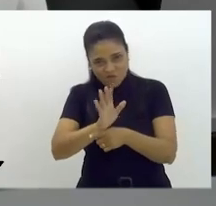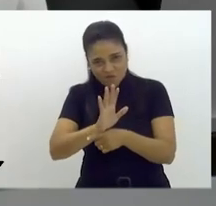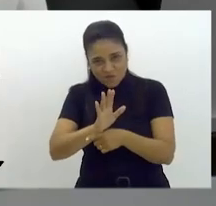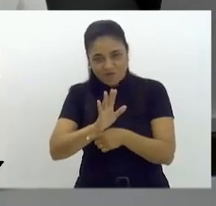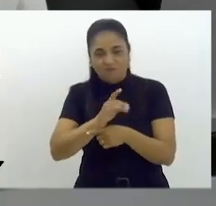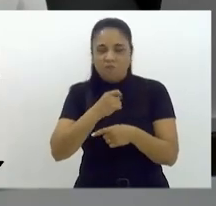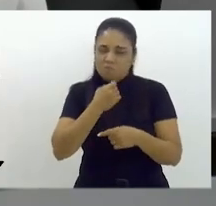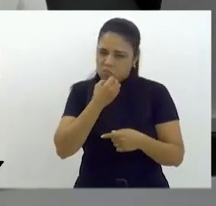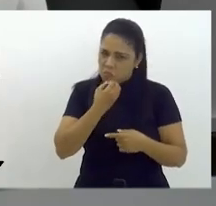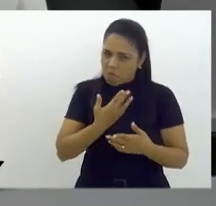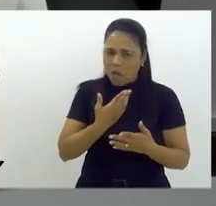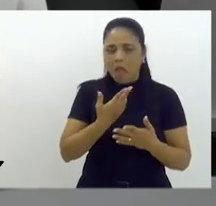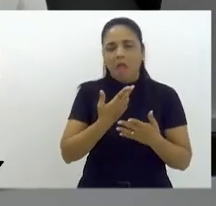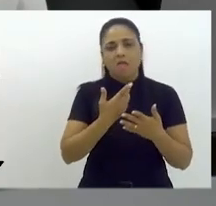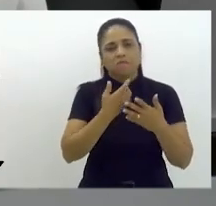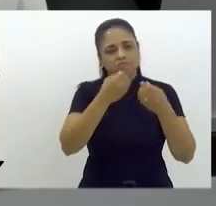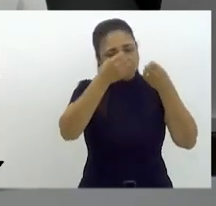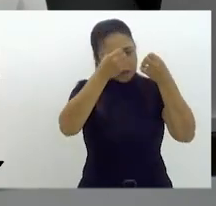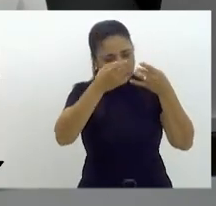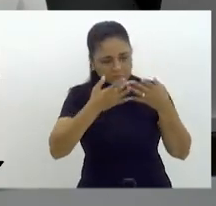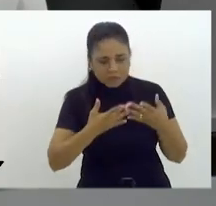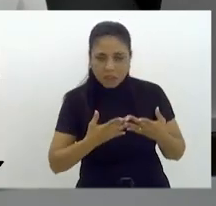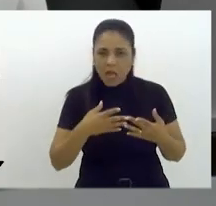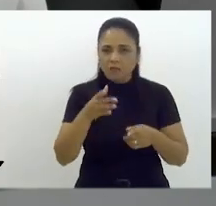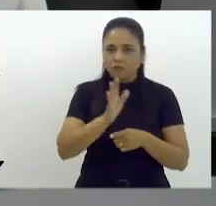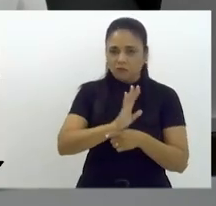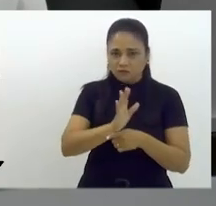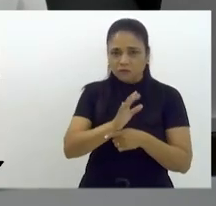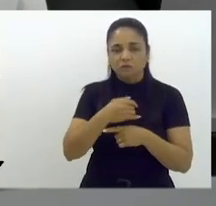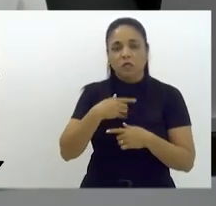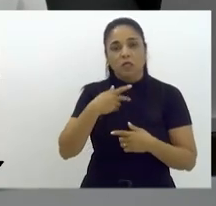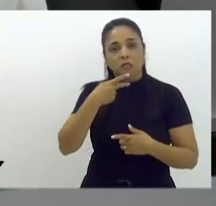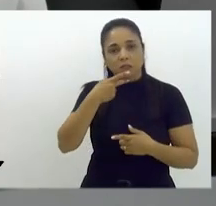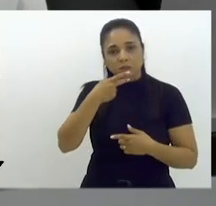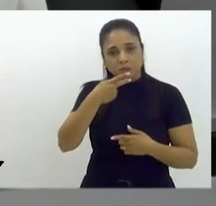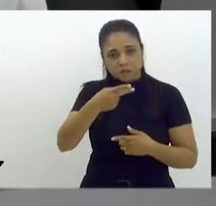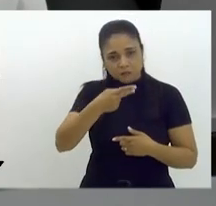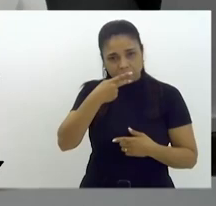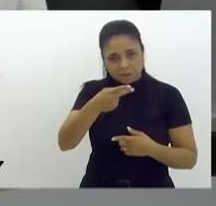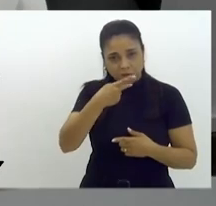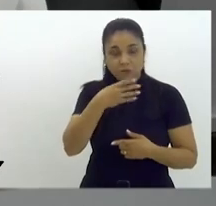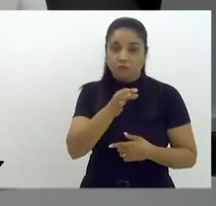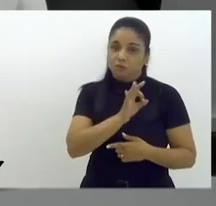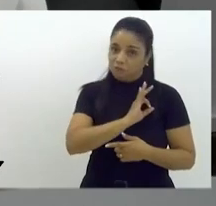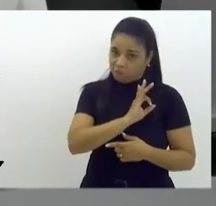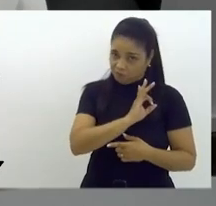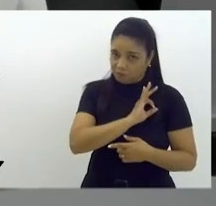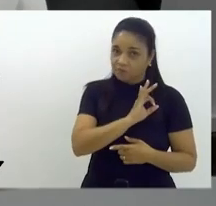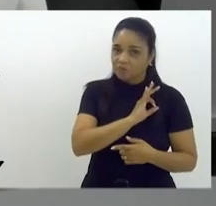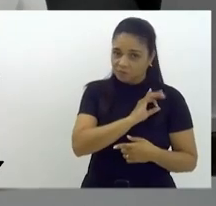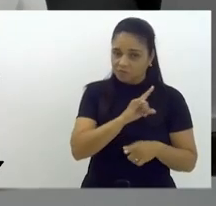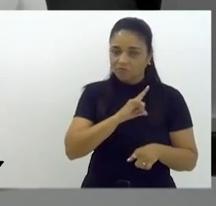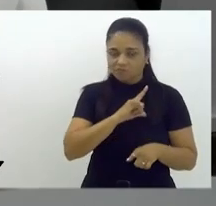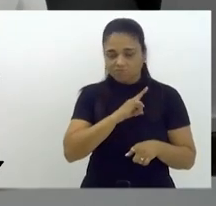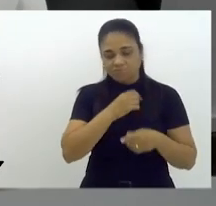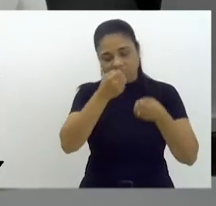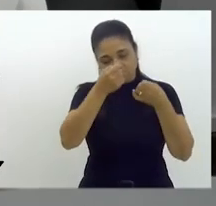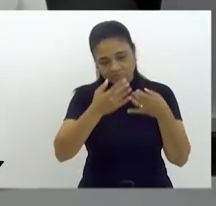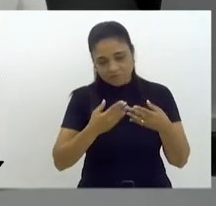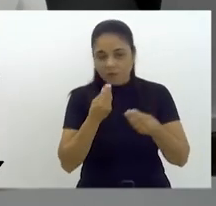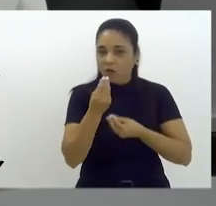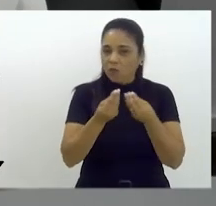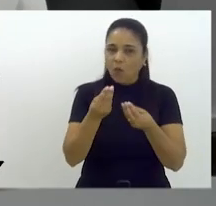roteirizado a gente vê muito bem inclusive com depoimento de policiais também que falam como as coisas funcionam